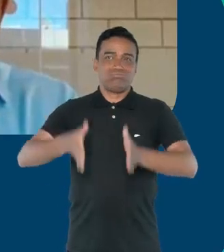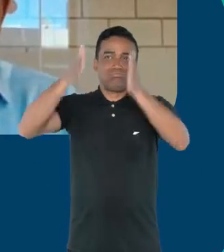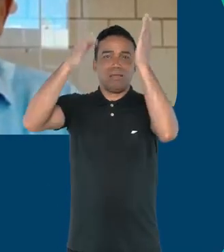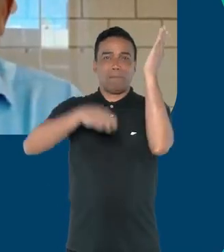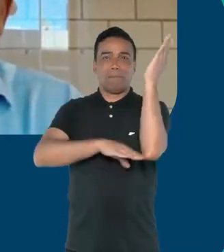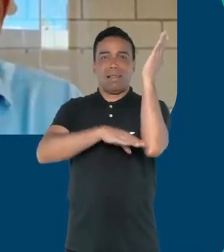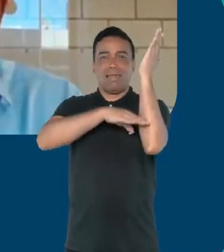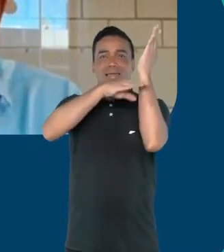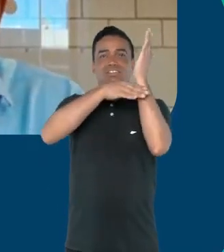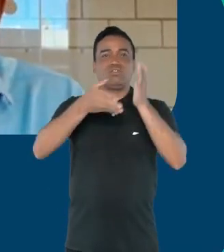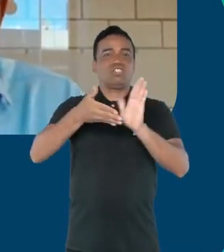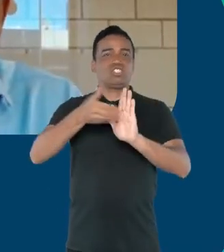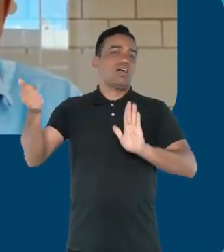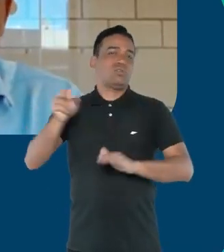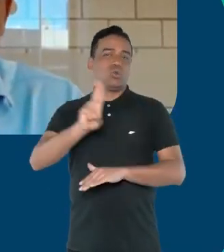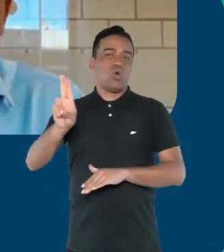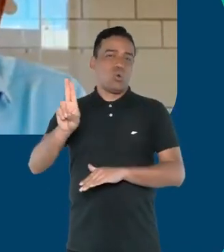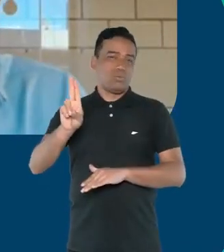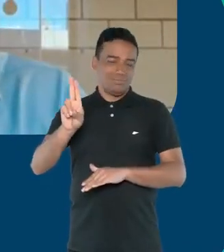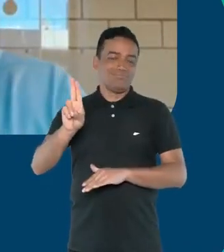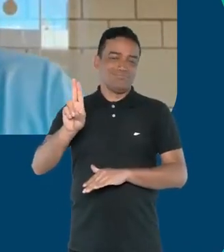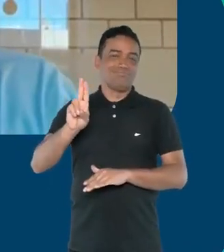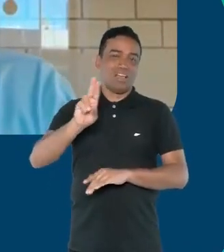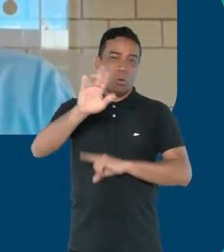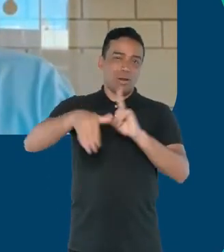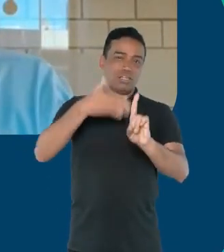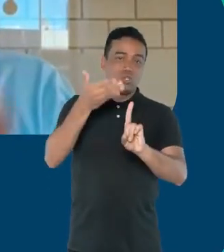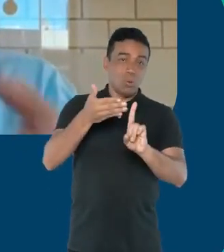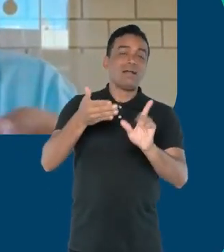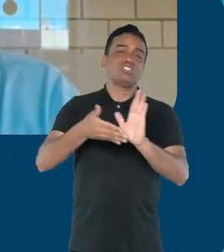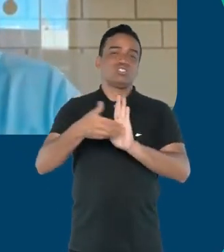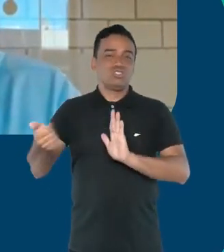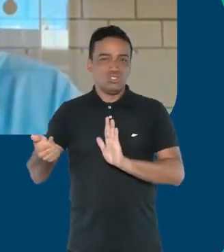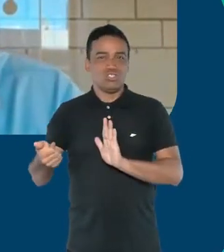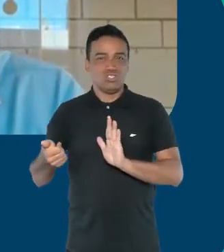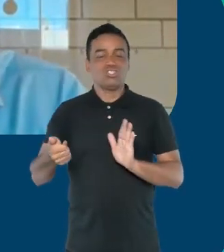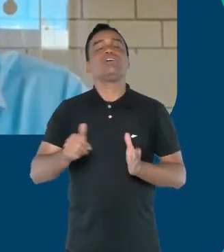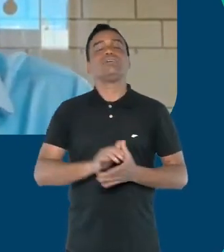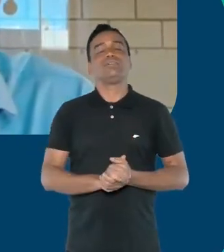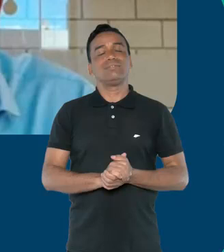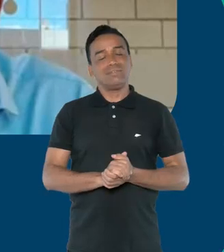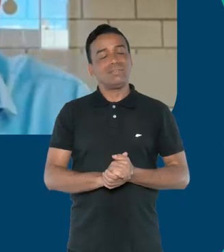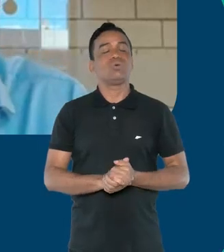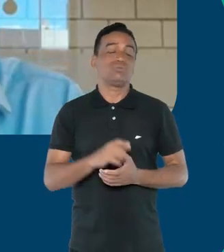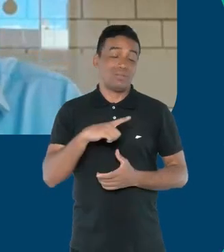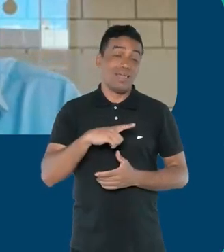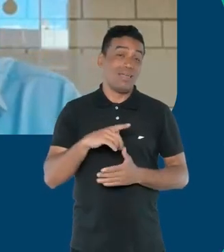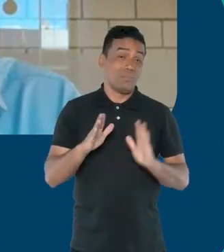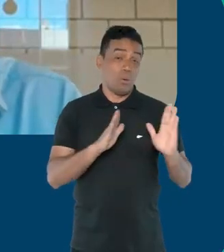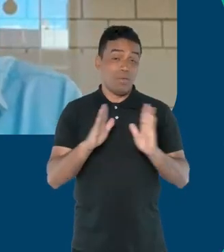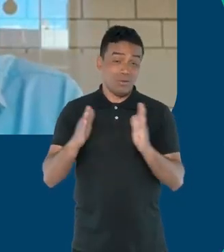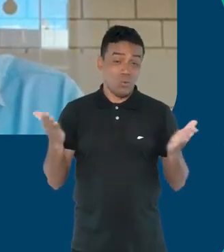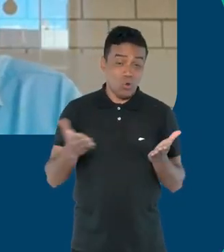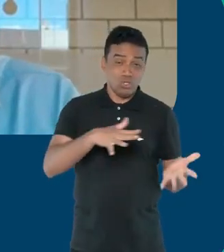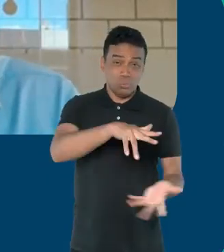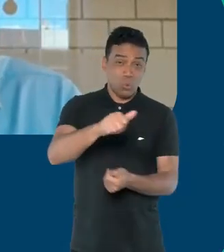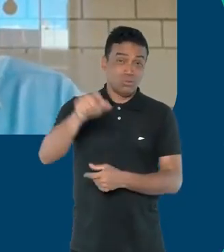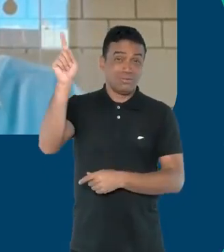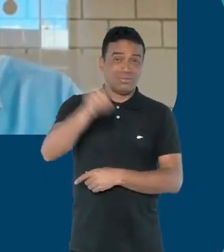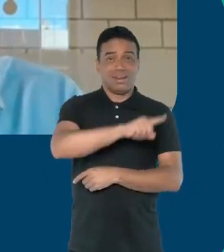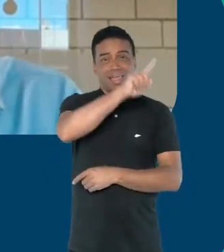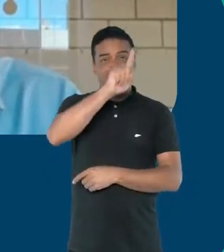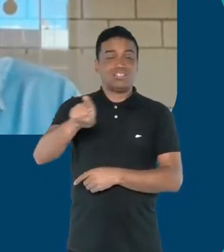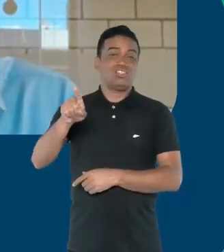bem. Então, tem essa atualidade negativa do Hume.